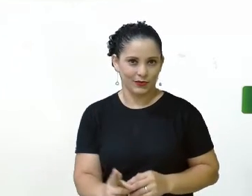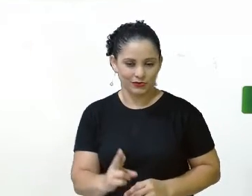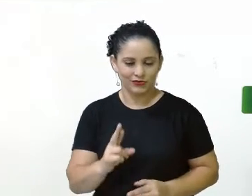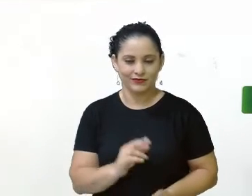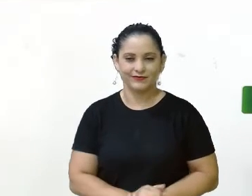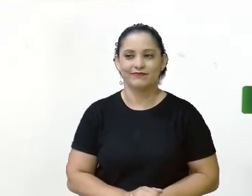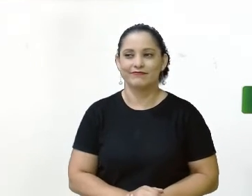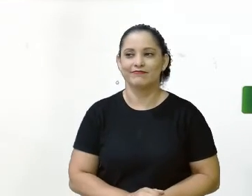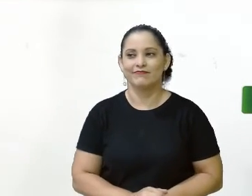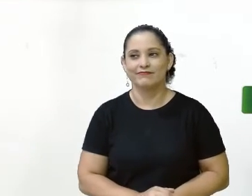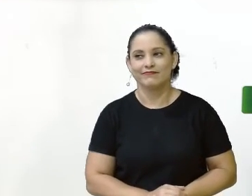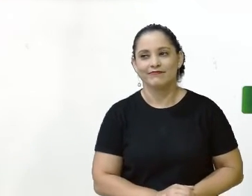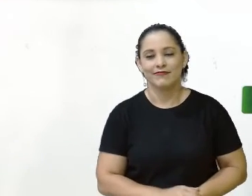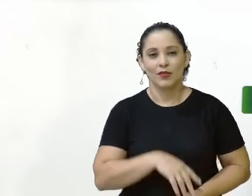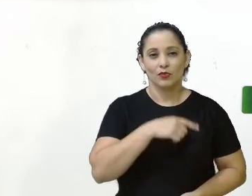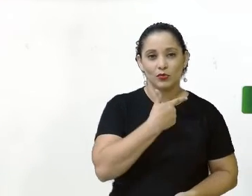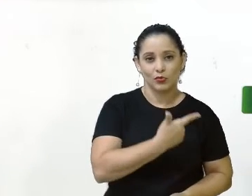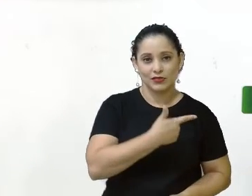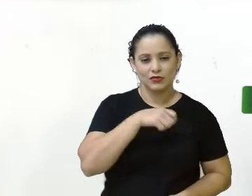beleza?